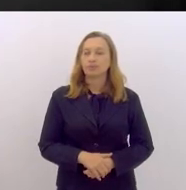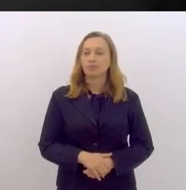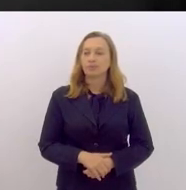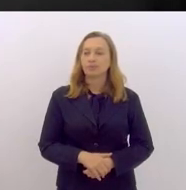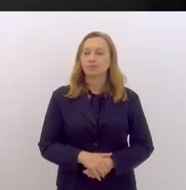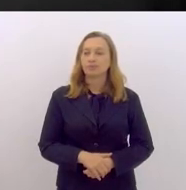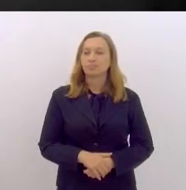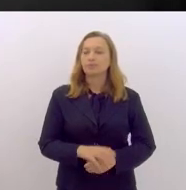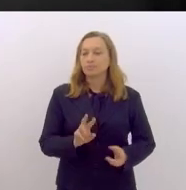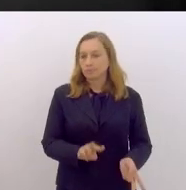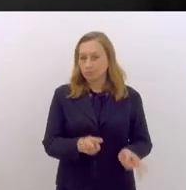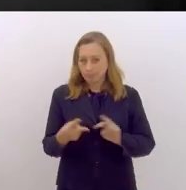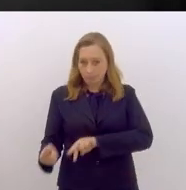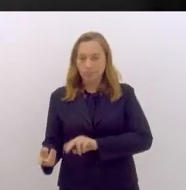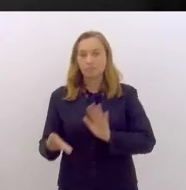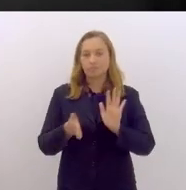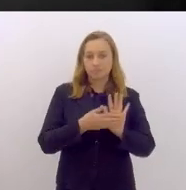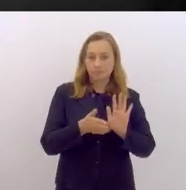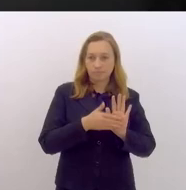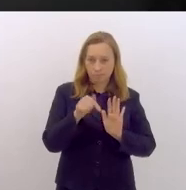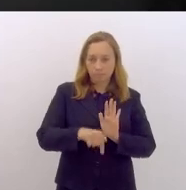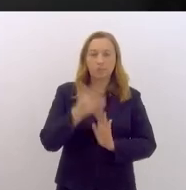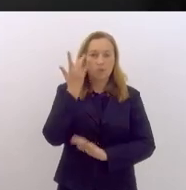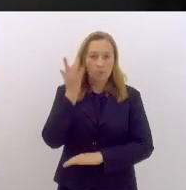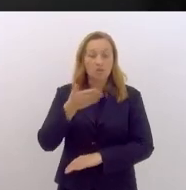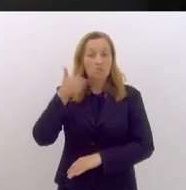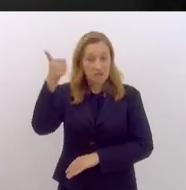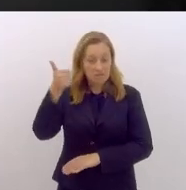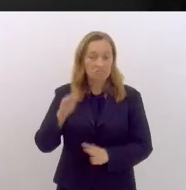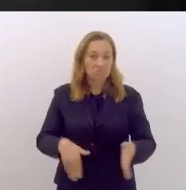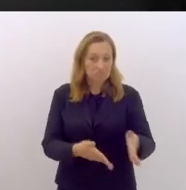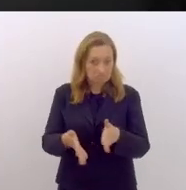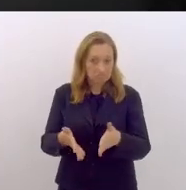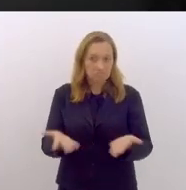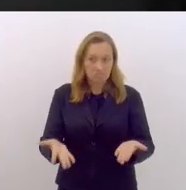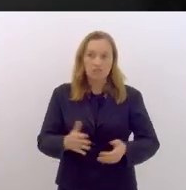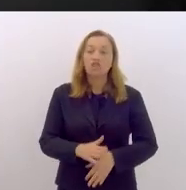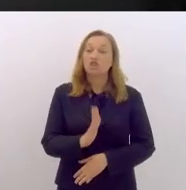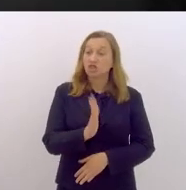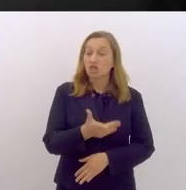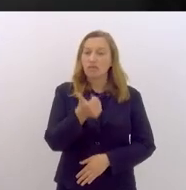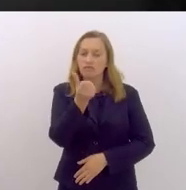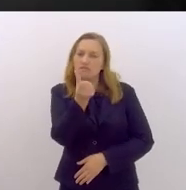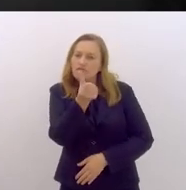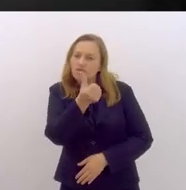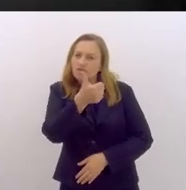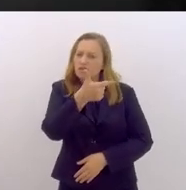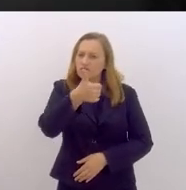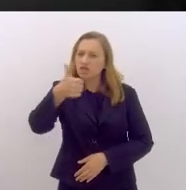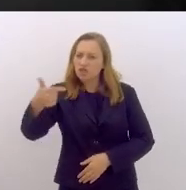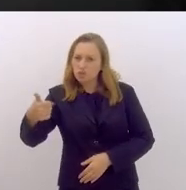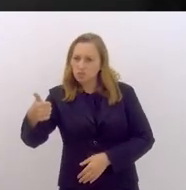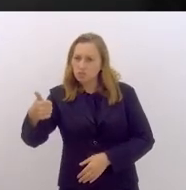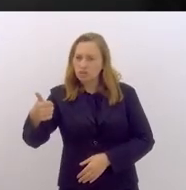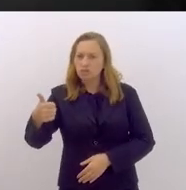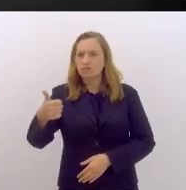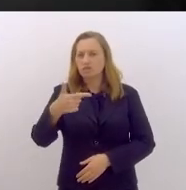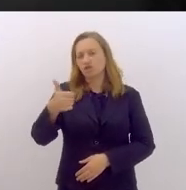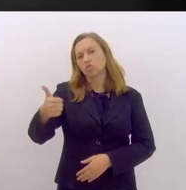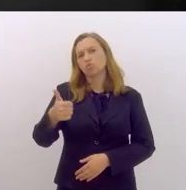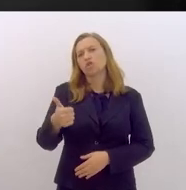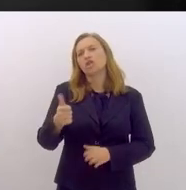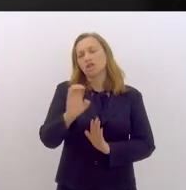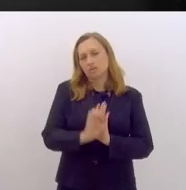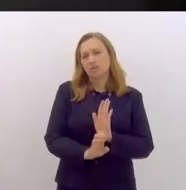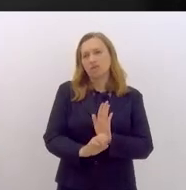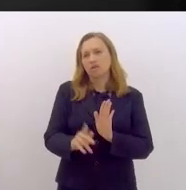Eu fiz um encaminhamento, eu vou propor aqui, que eu acho que é o melhor caminho. Audiência. Temos já 21 emendas ao projeto. A ideia